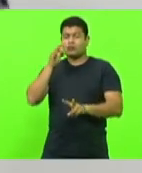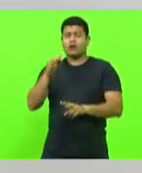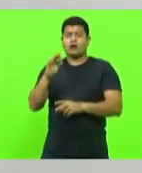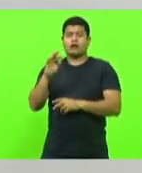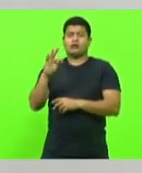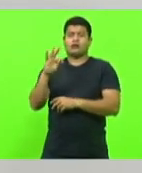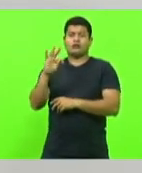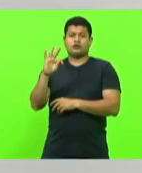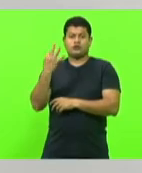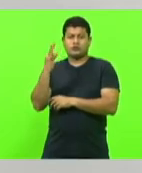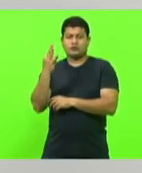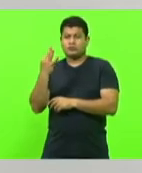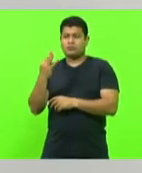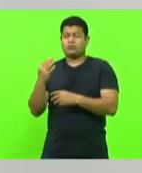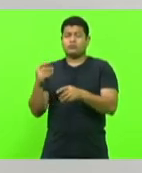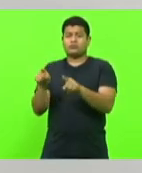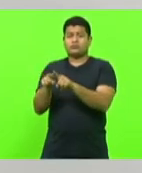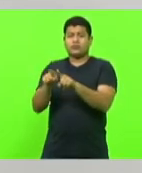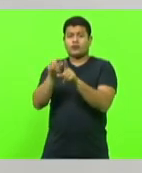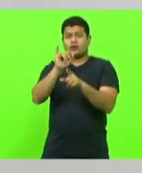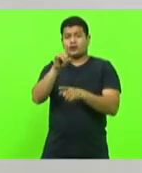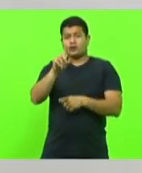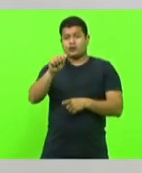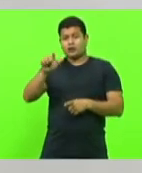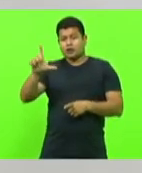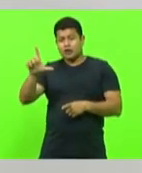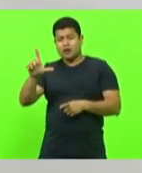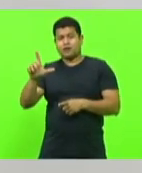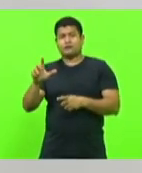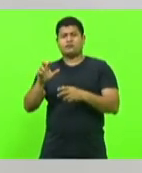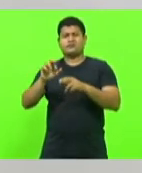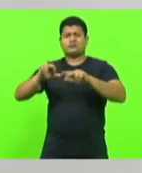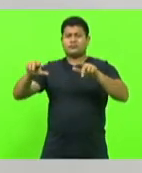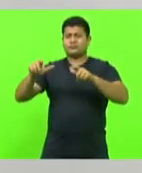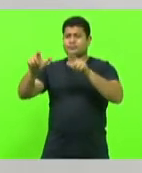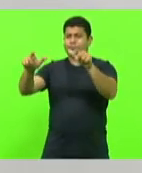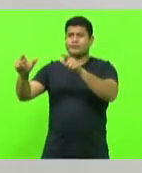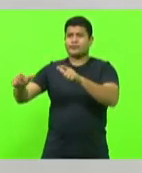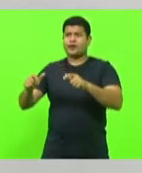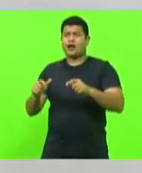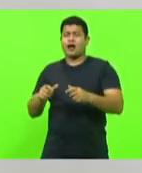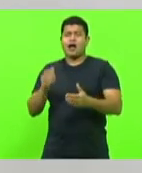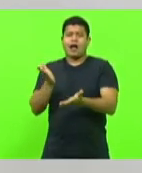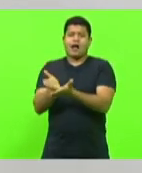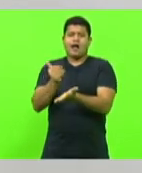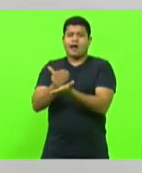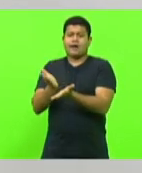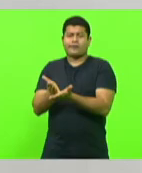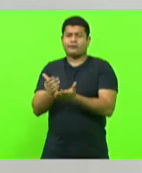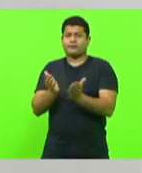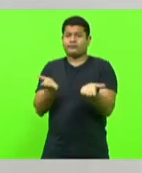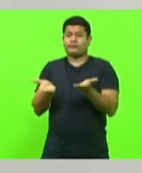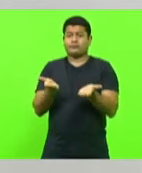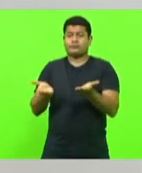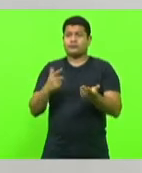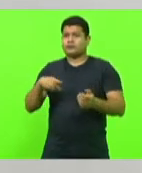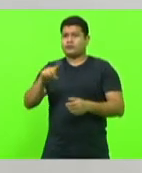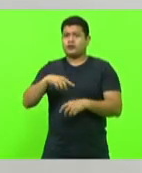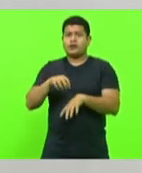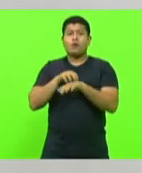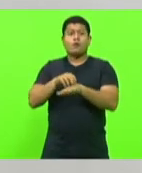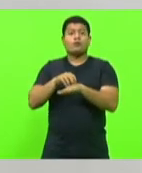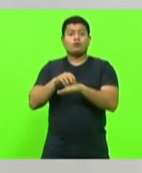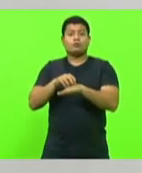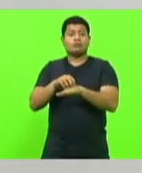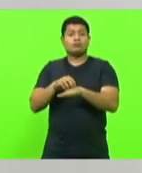em Daial, uma parte em Blumenau, assim por diante, seria um fragmento de licitação, mudaria o objeto. Não, o objeto é transporte e